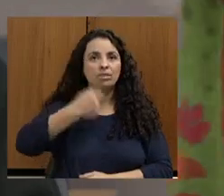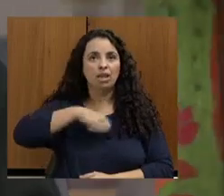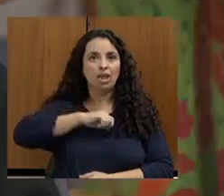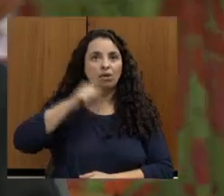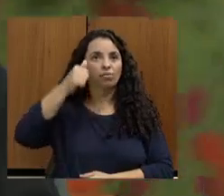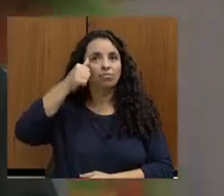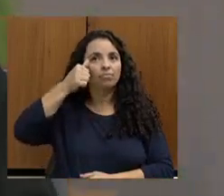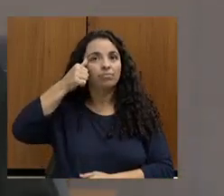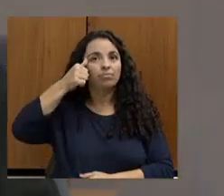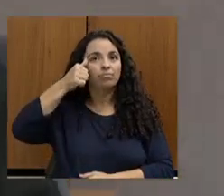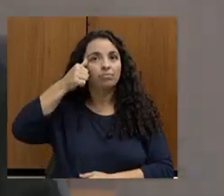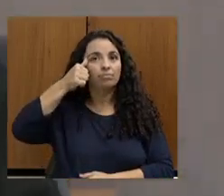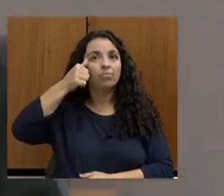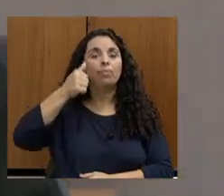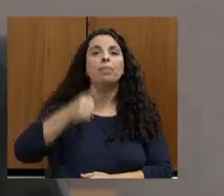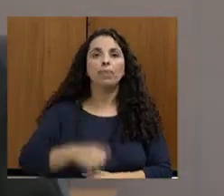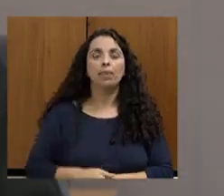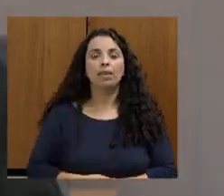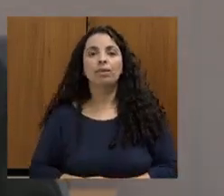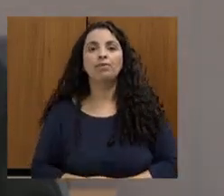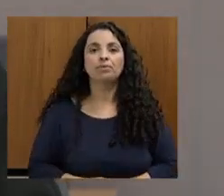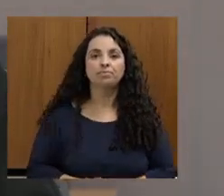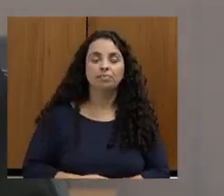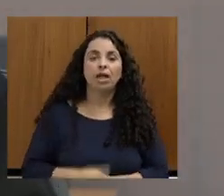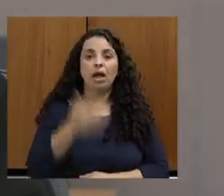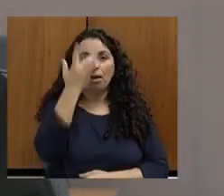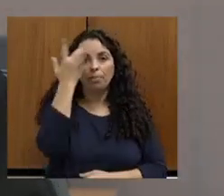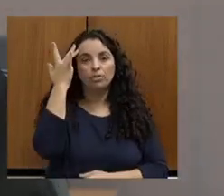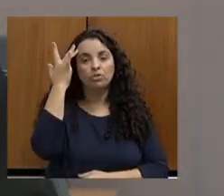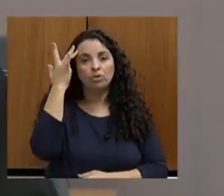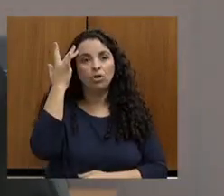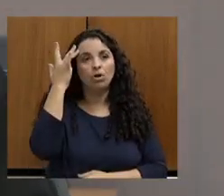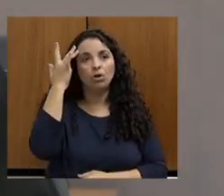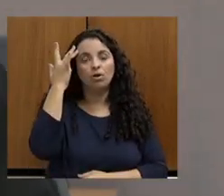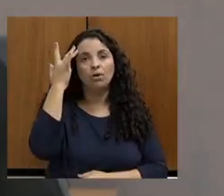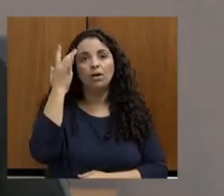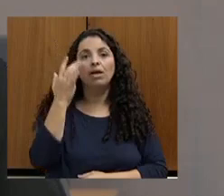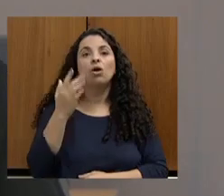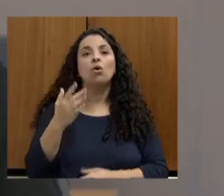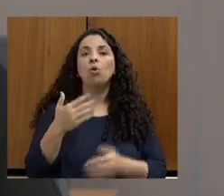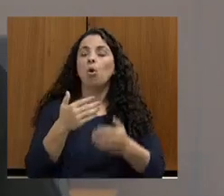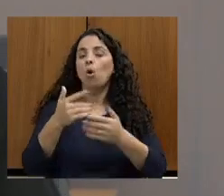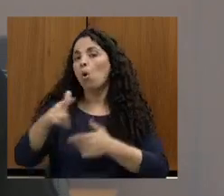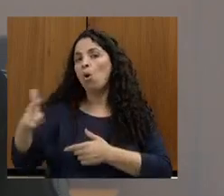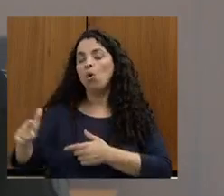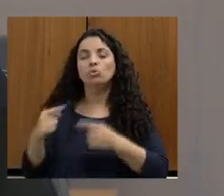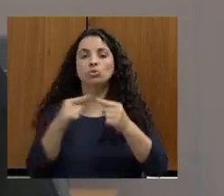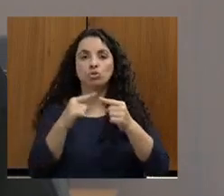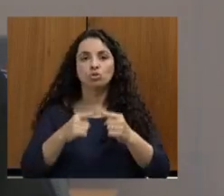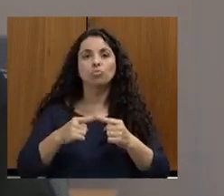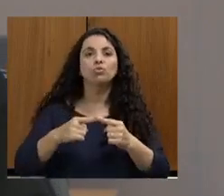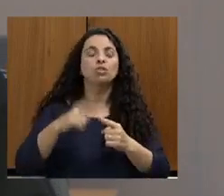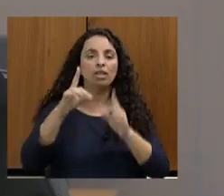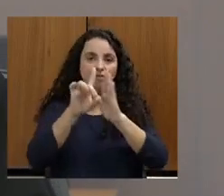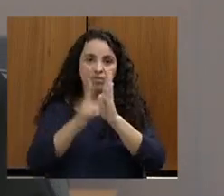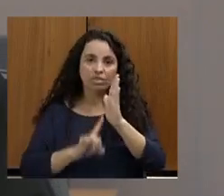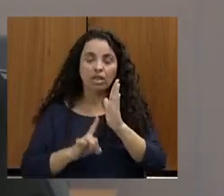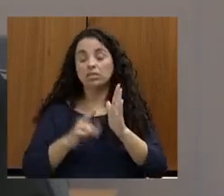ao olho. para as pessoas com qualquer tipo de deficiência visual, eu faço minha